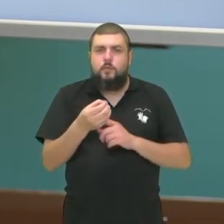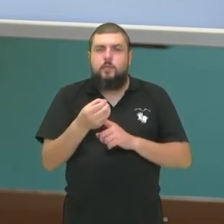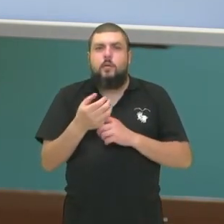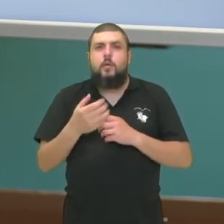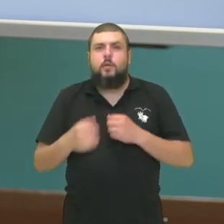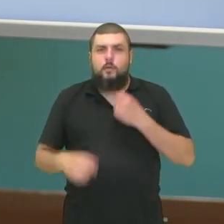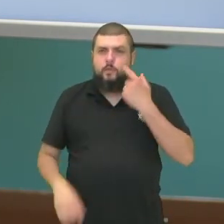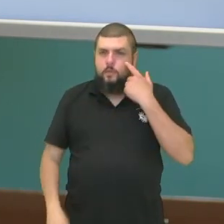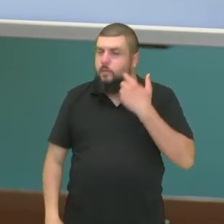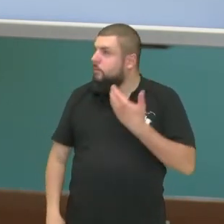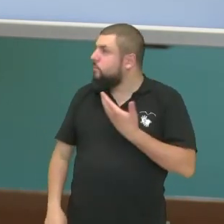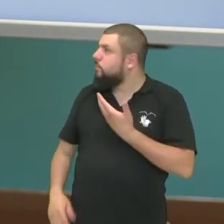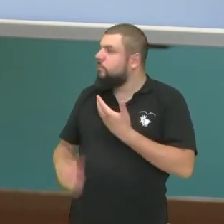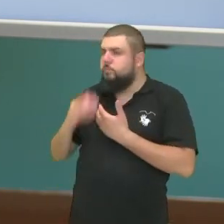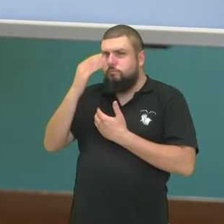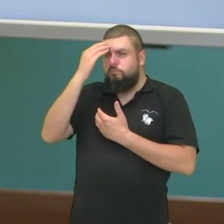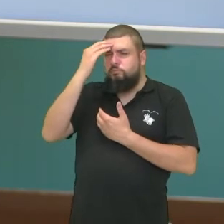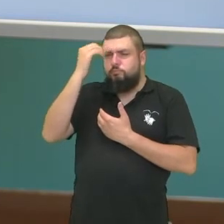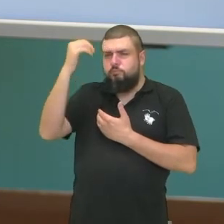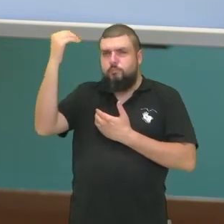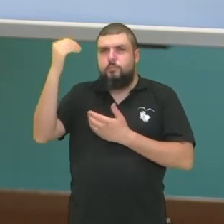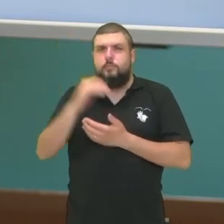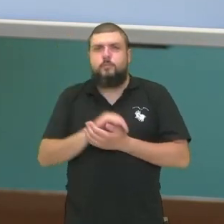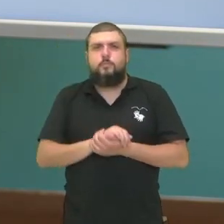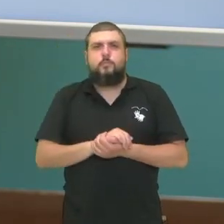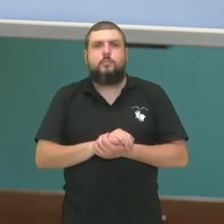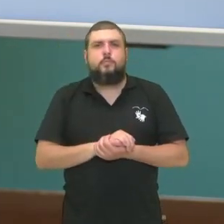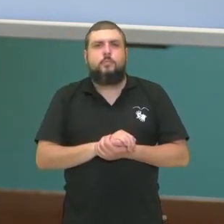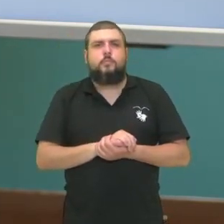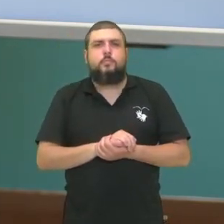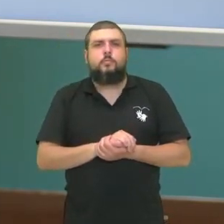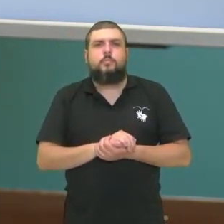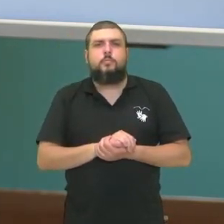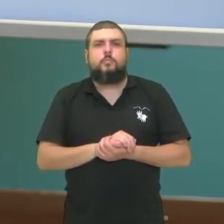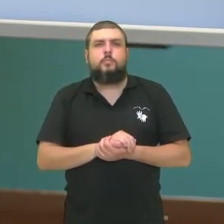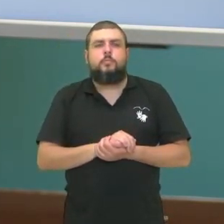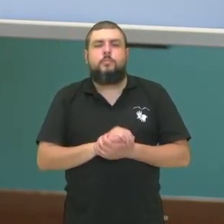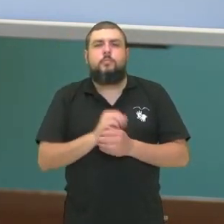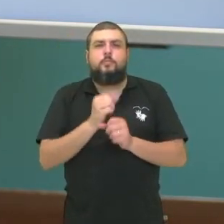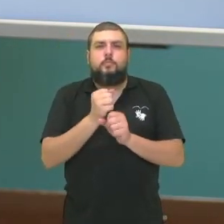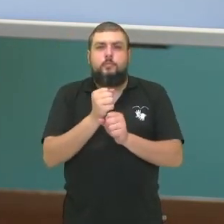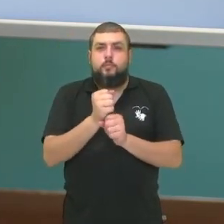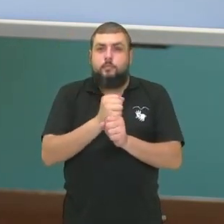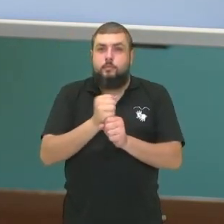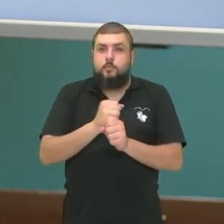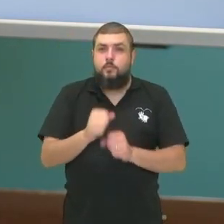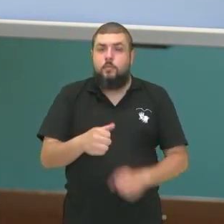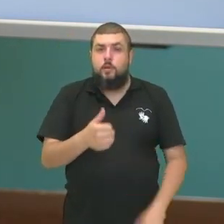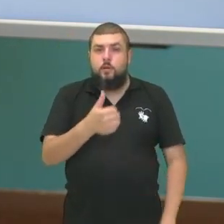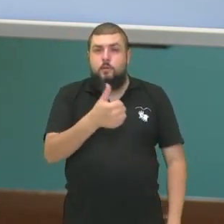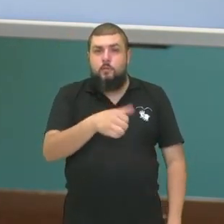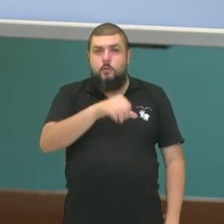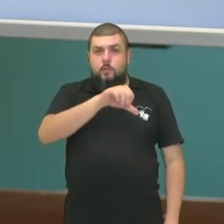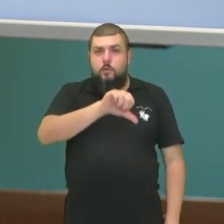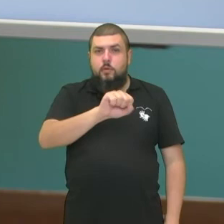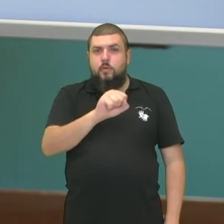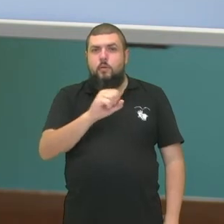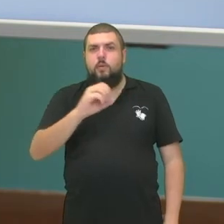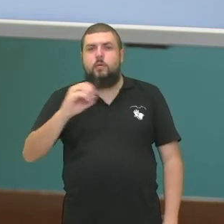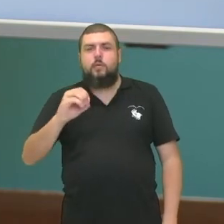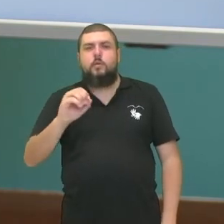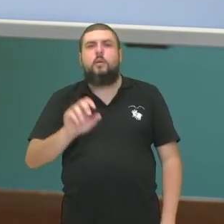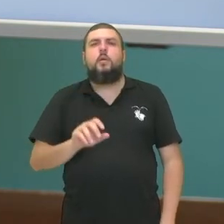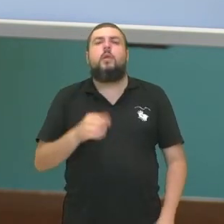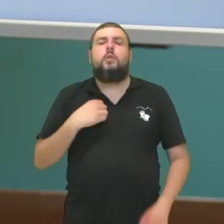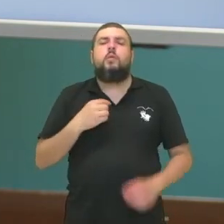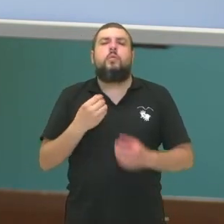música foi James Brown. Daí, na década de 80, surge o breaking, com uma